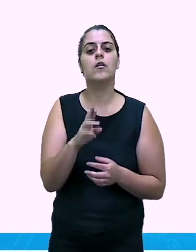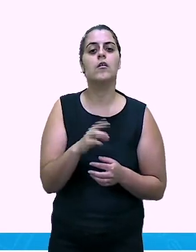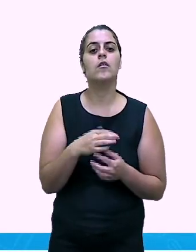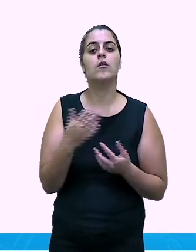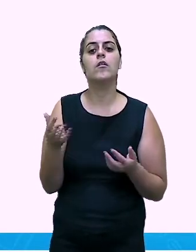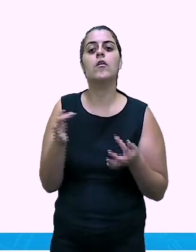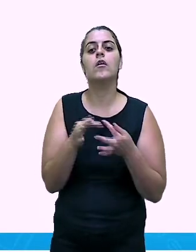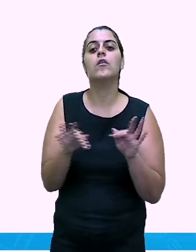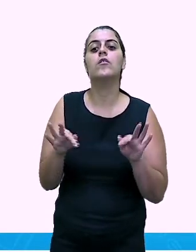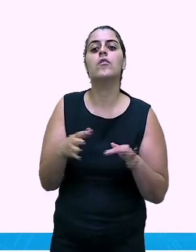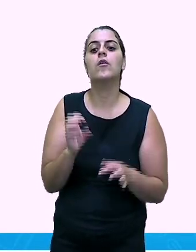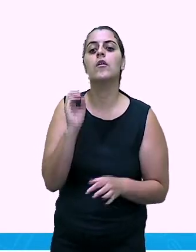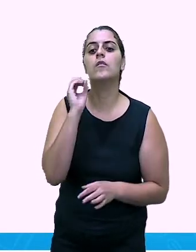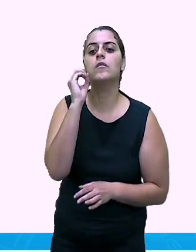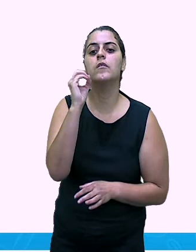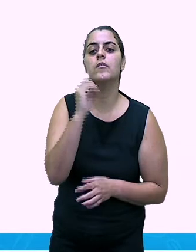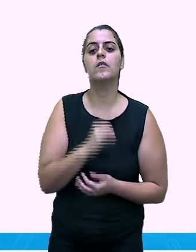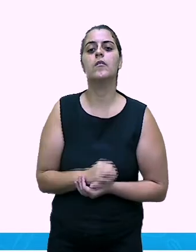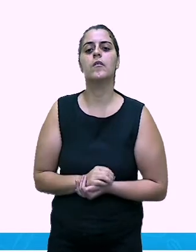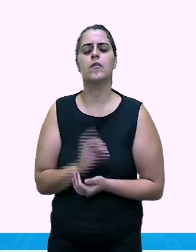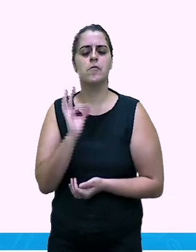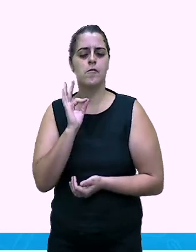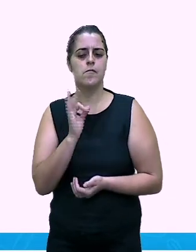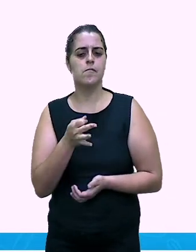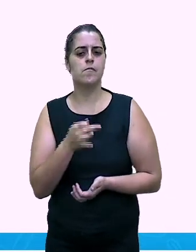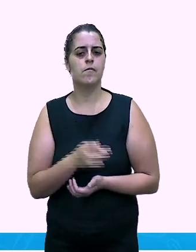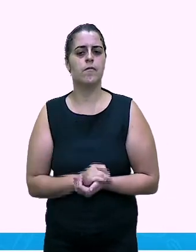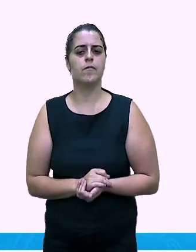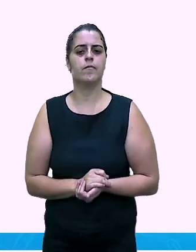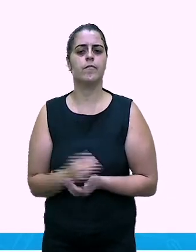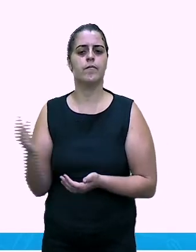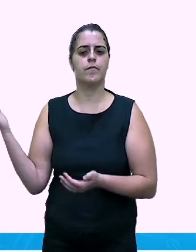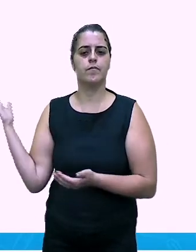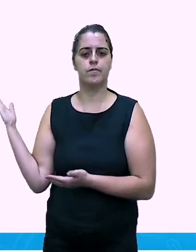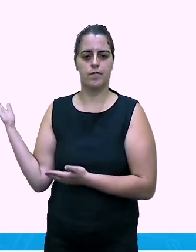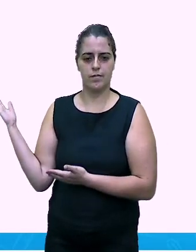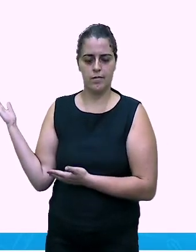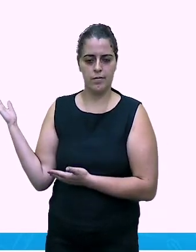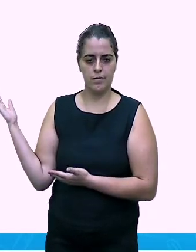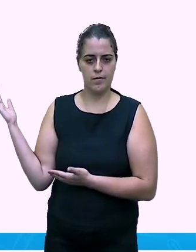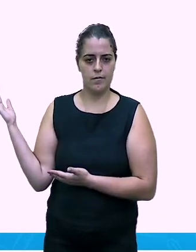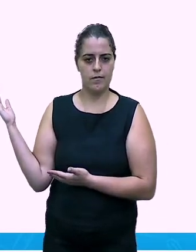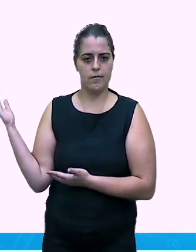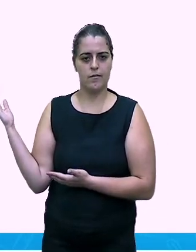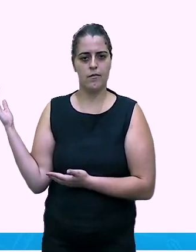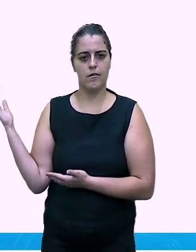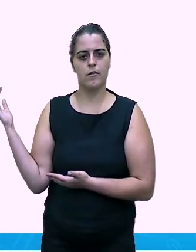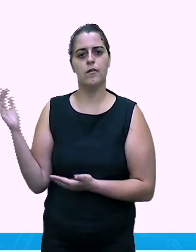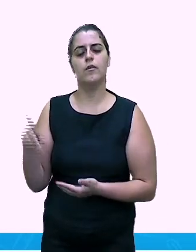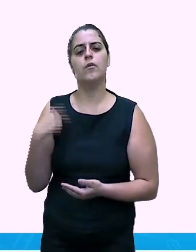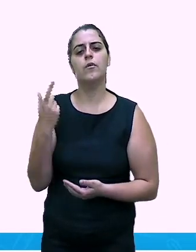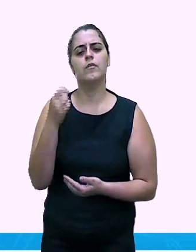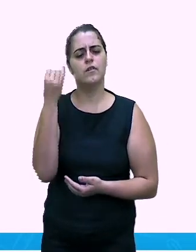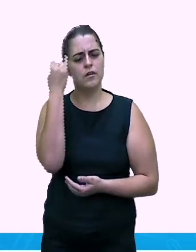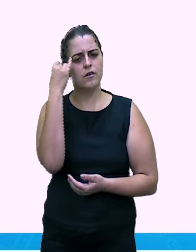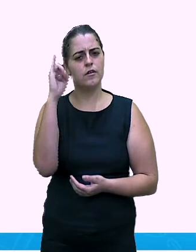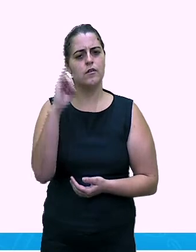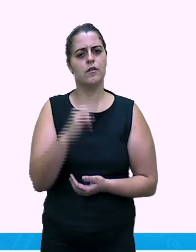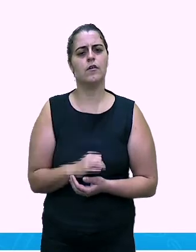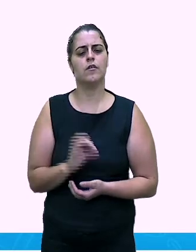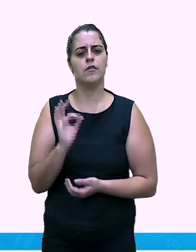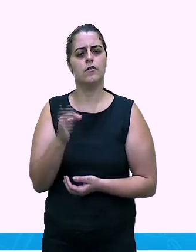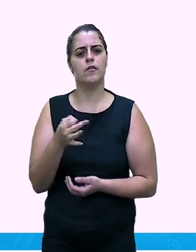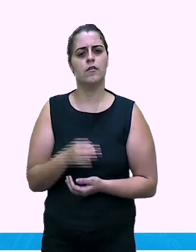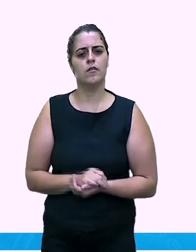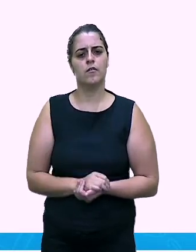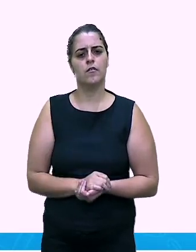uma divisão exata, onde o nosso resto é 0. Outra ideia de divisão